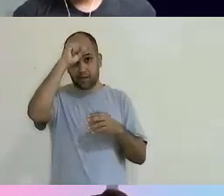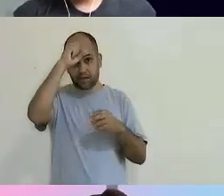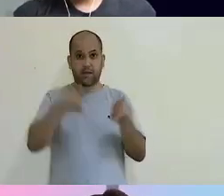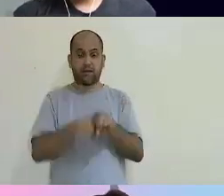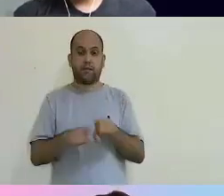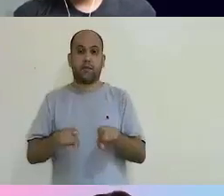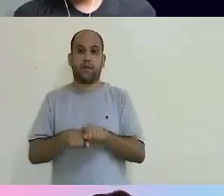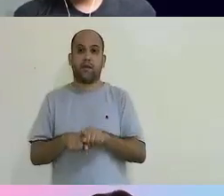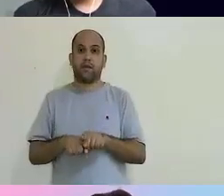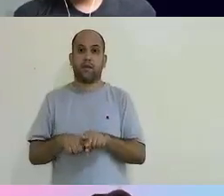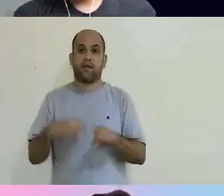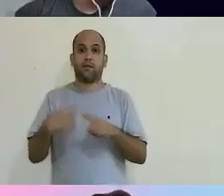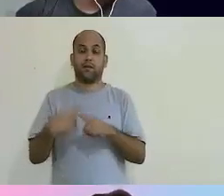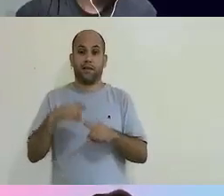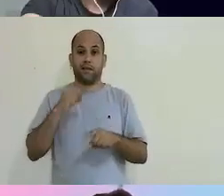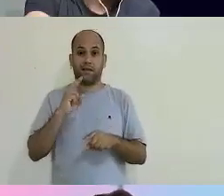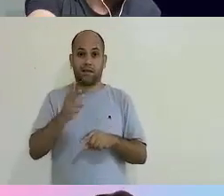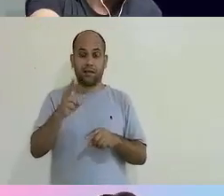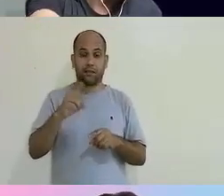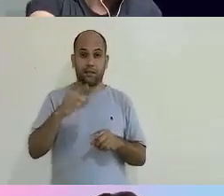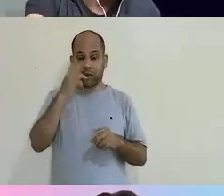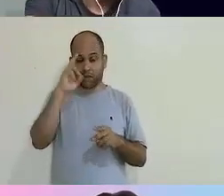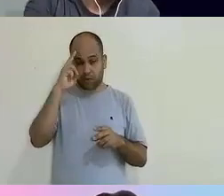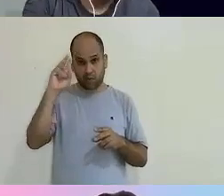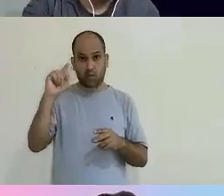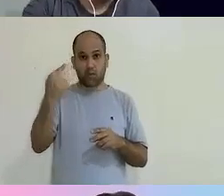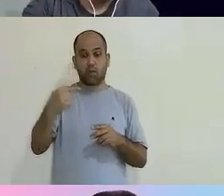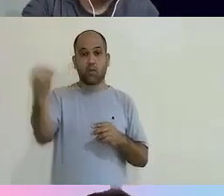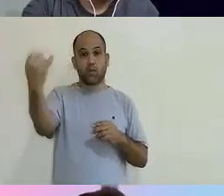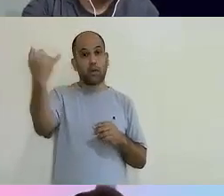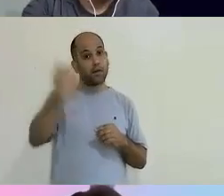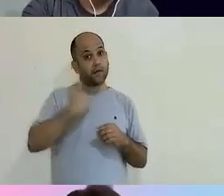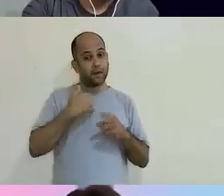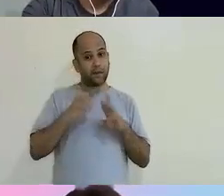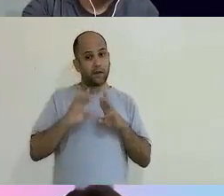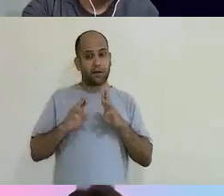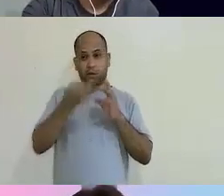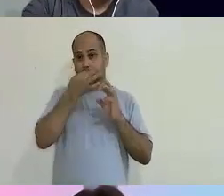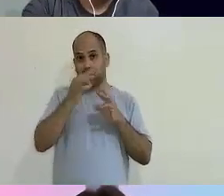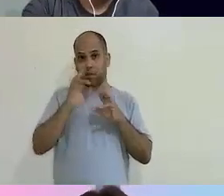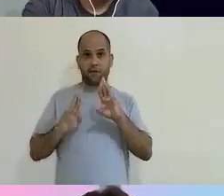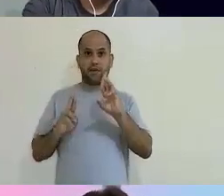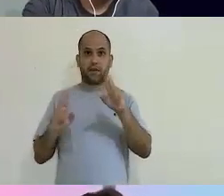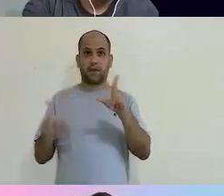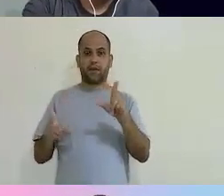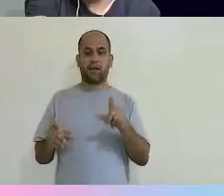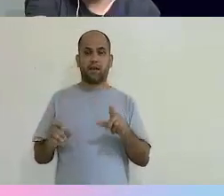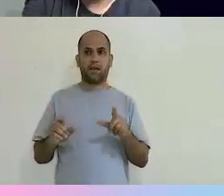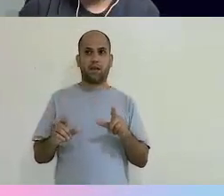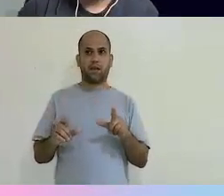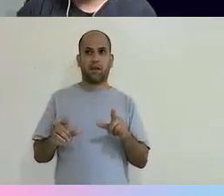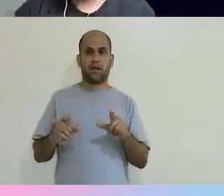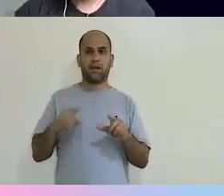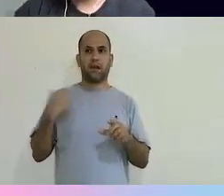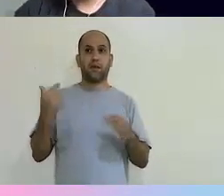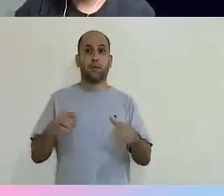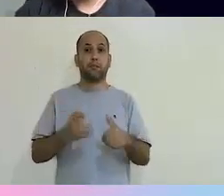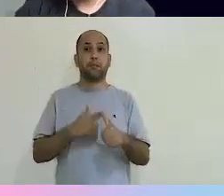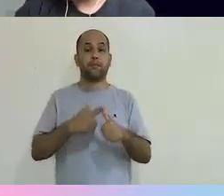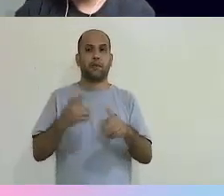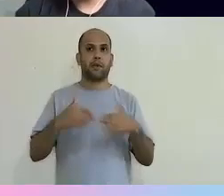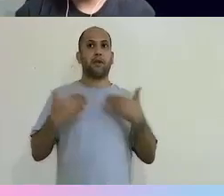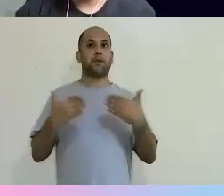Porque sempre que o outro coloca um ponto de vista diferente, na maioria das vezes, a primeira reação é a gente,